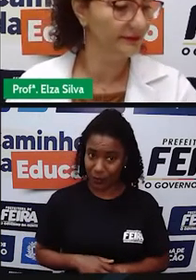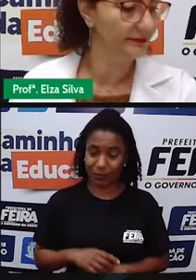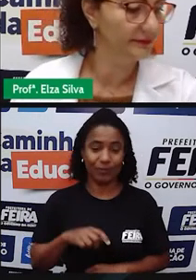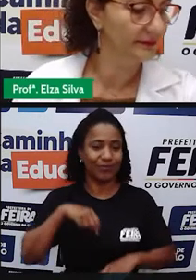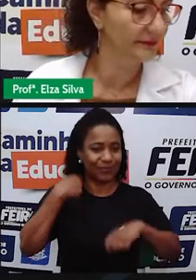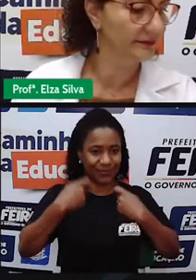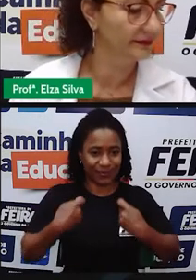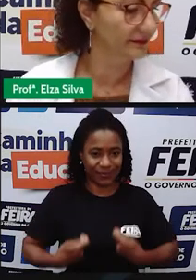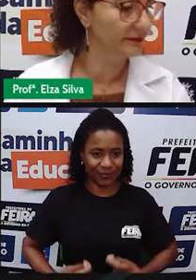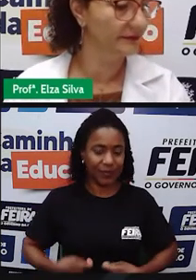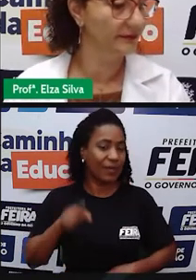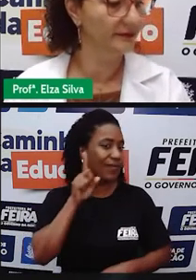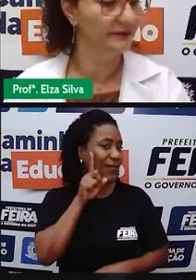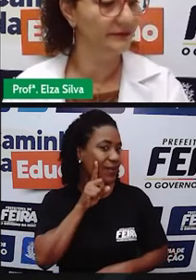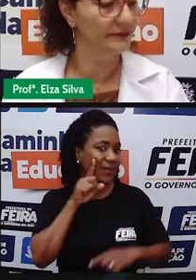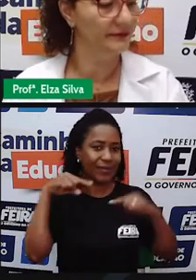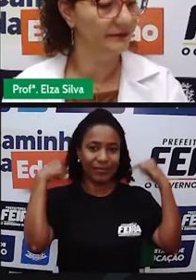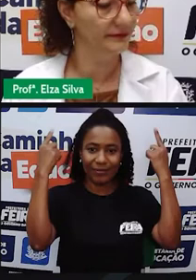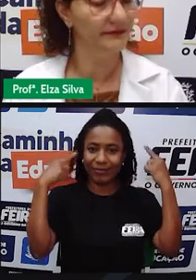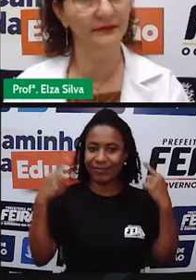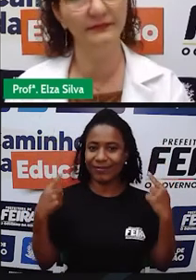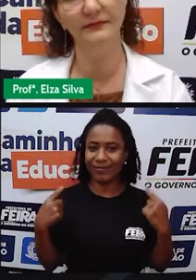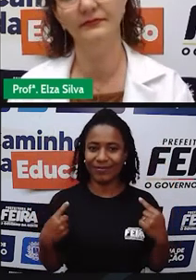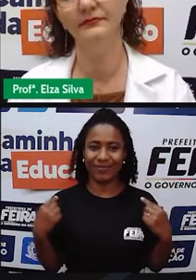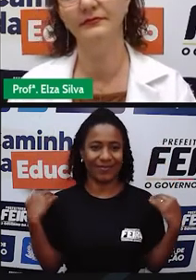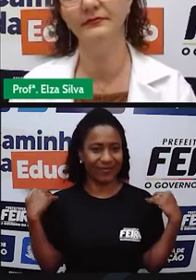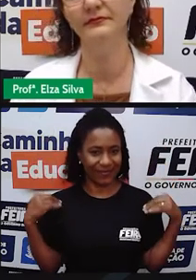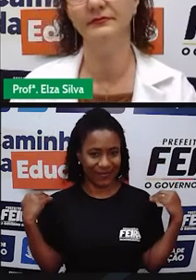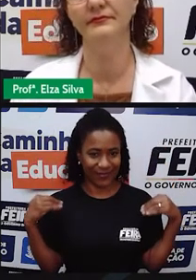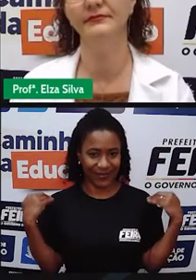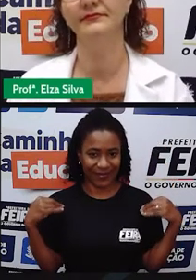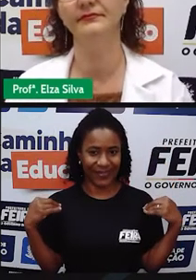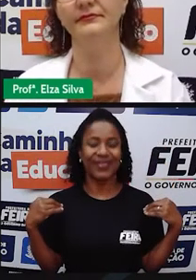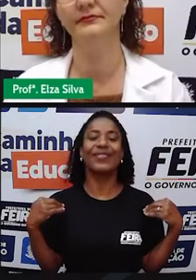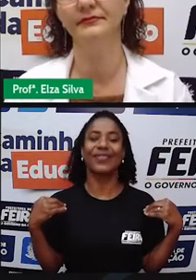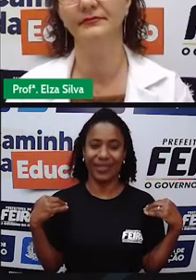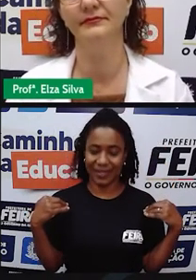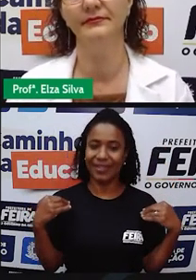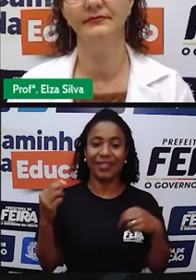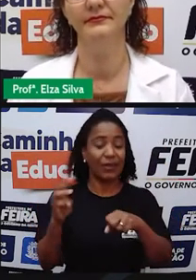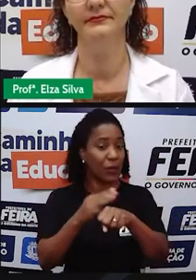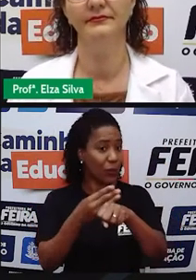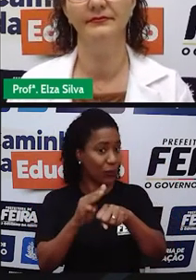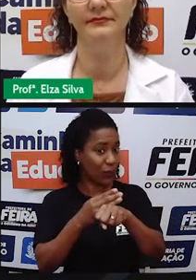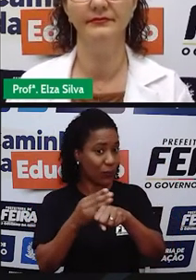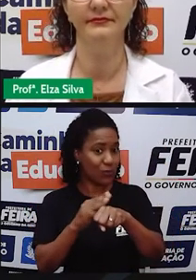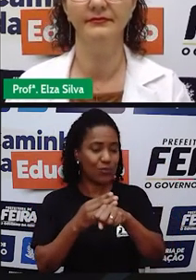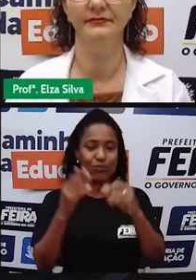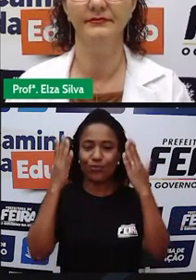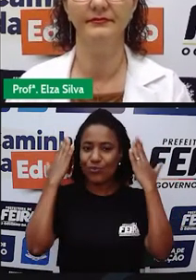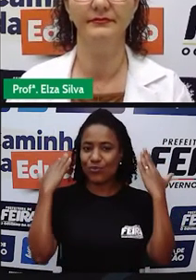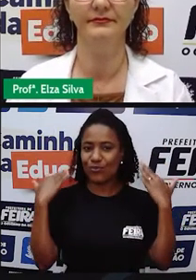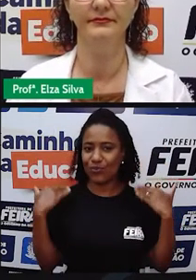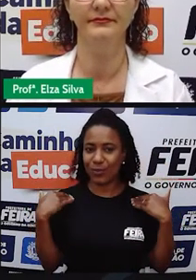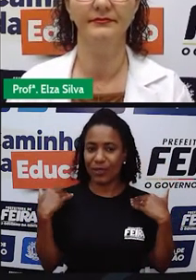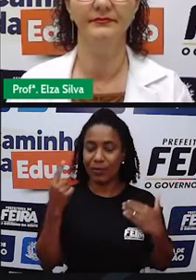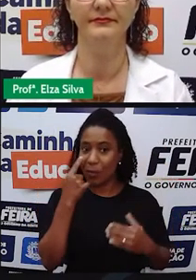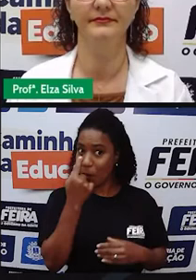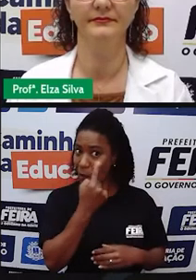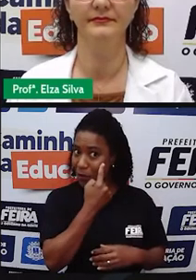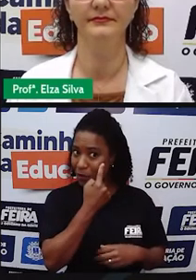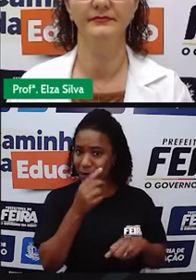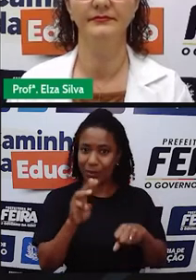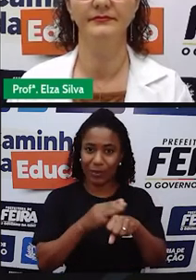cabelos cacheados, tamanho médio. De cor castanho e também os olhos são da cor